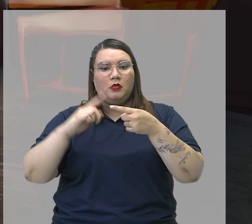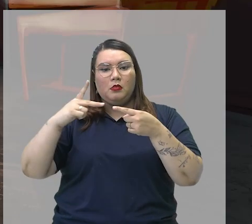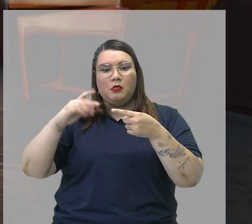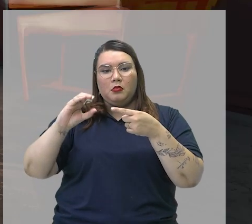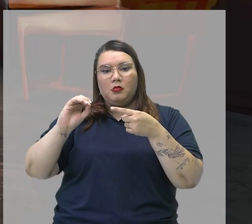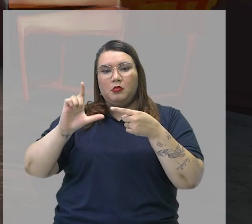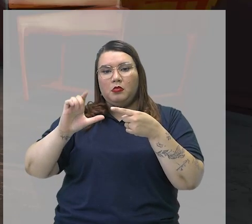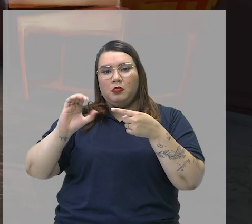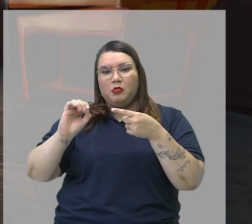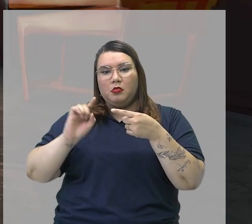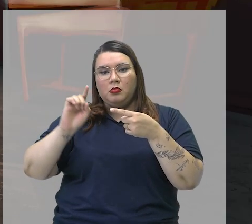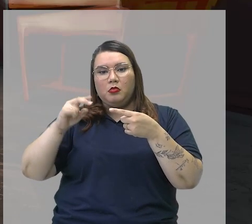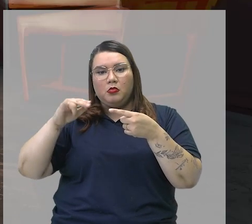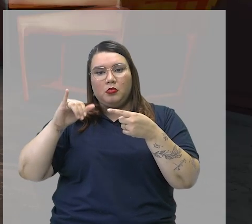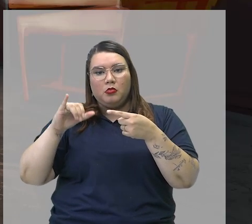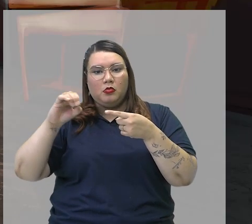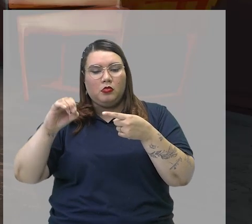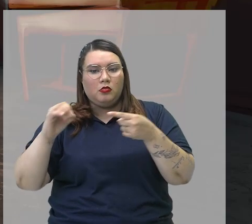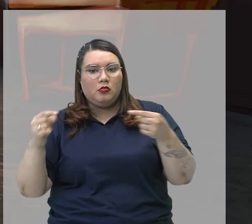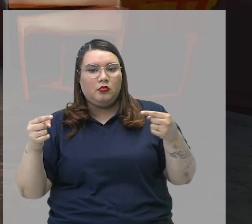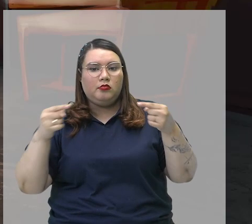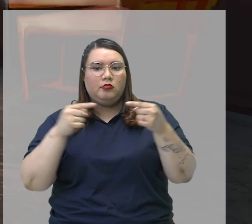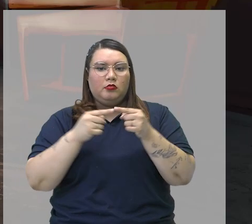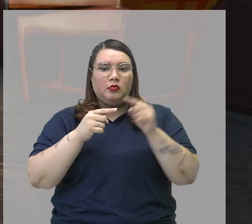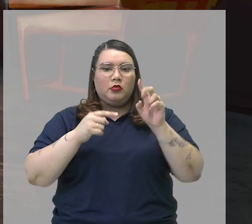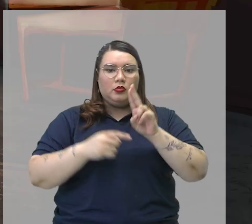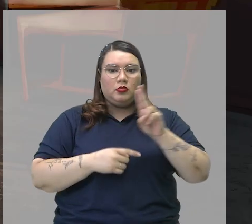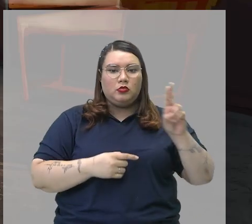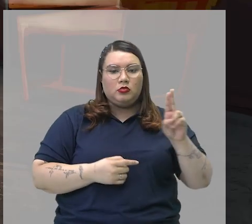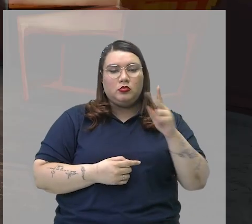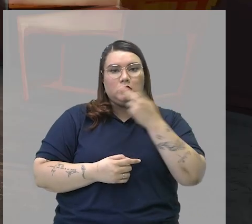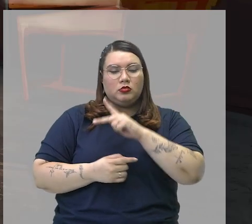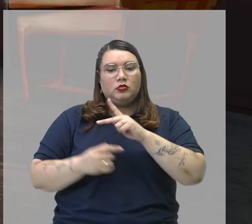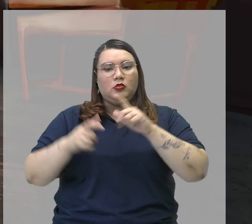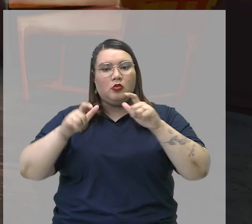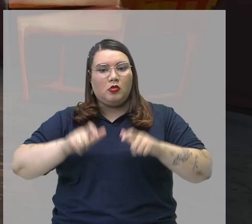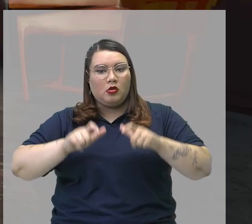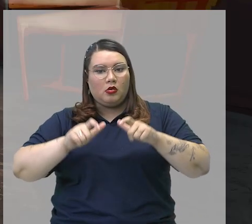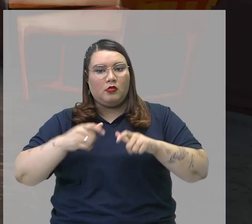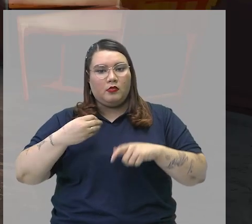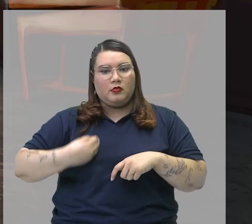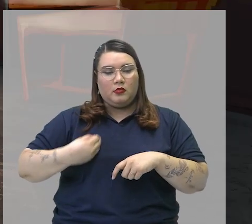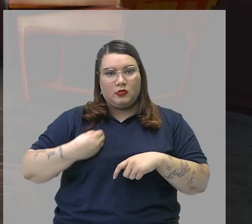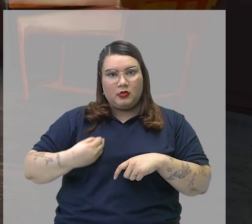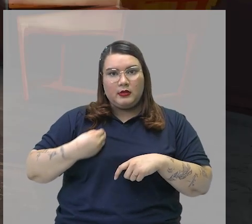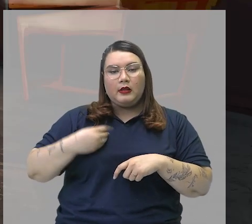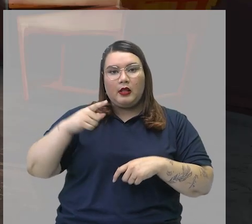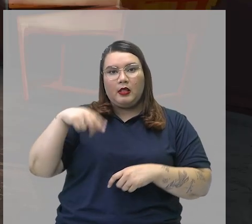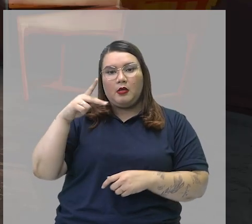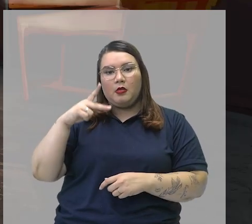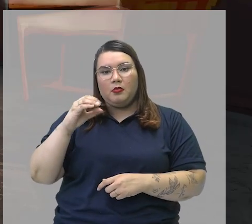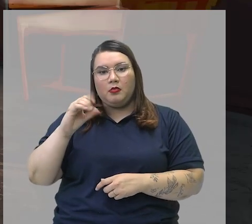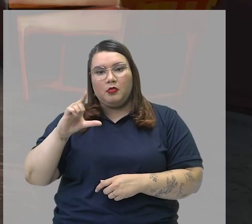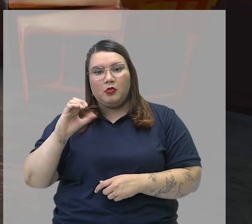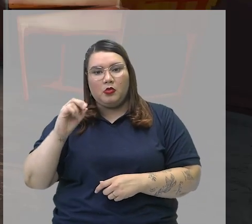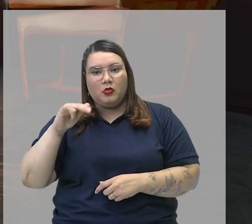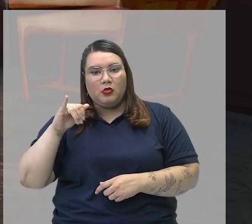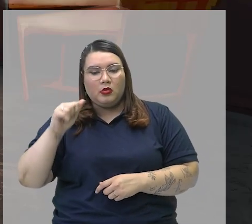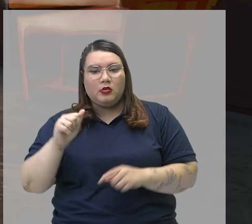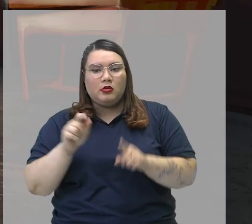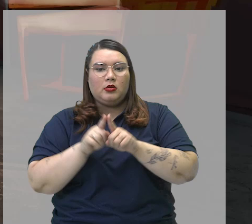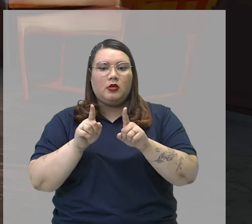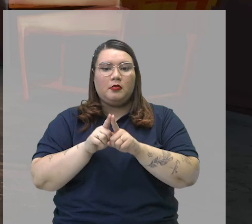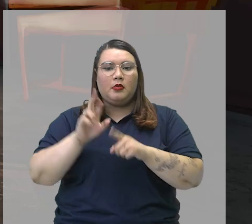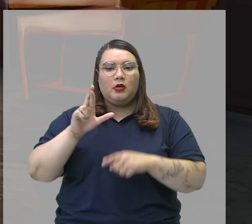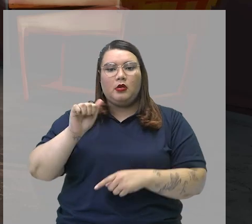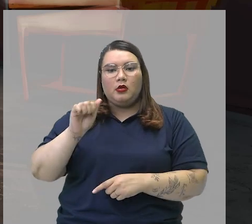polônio, nomeado em homenagem à sua terra natal, a Polônia, e o rádio,